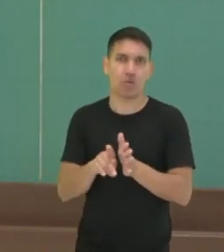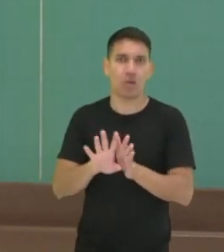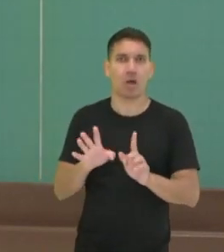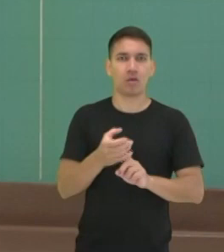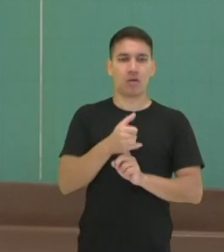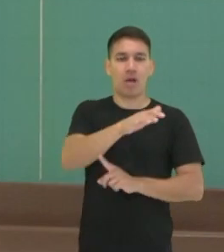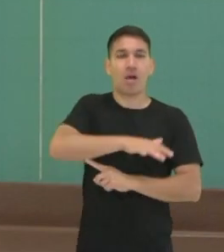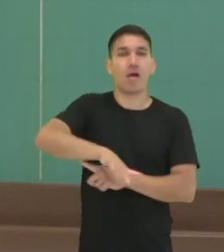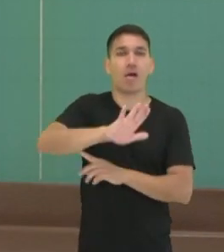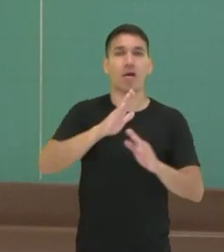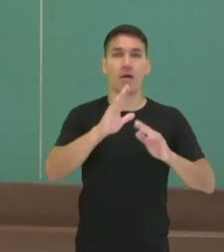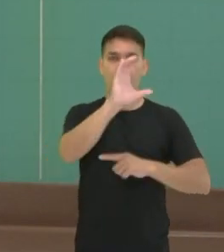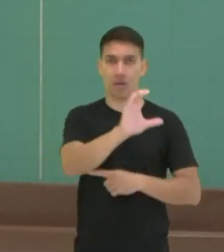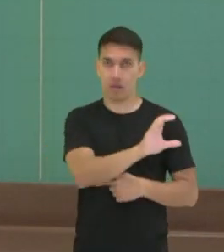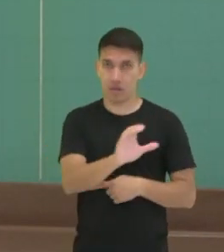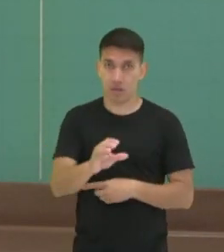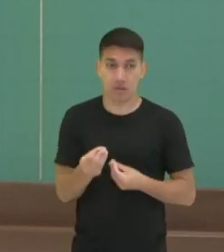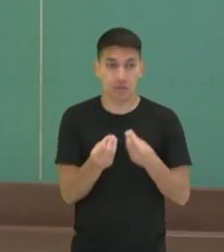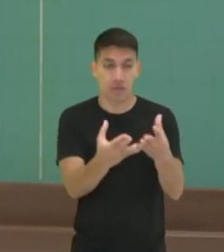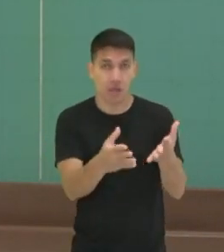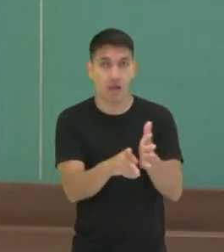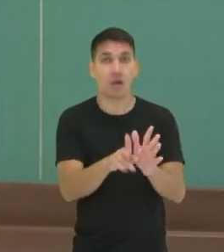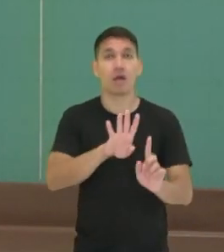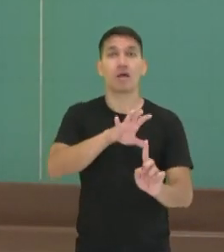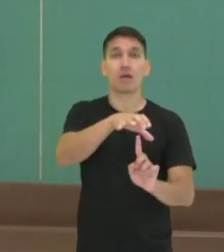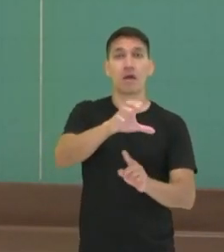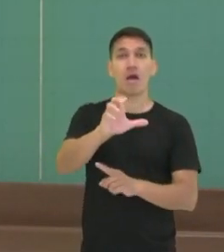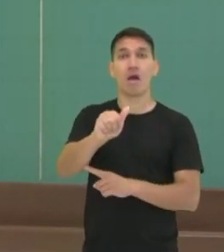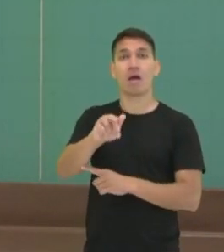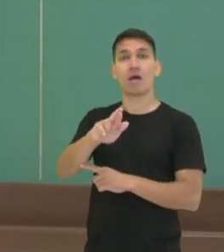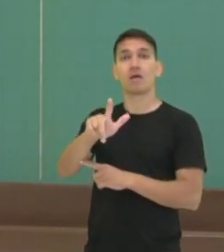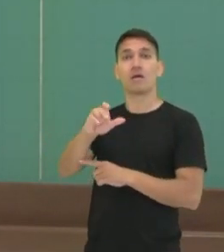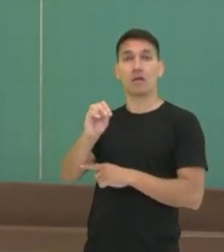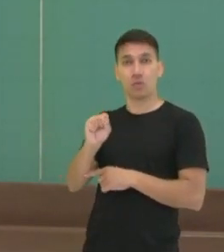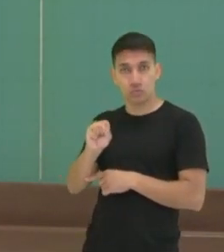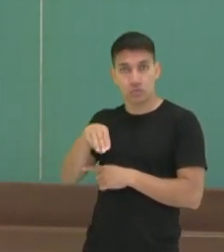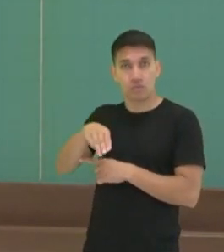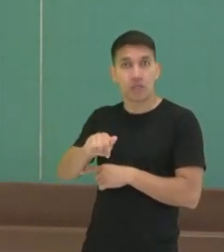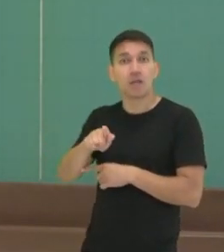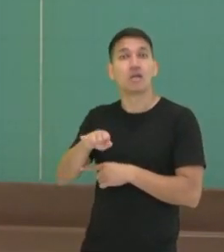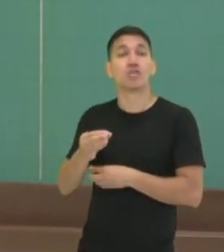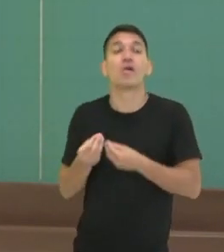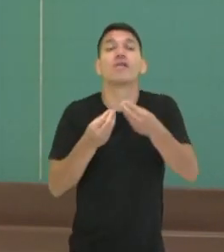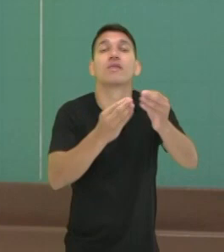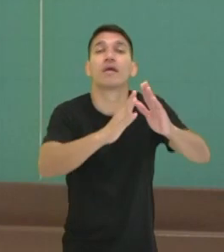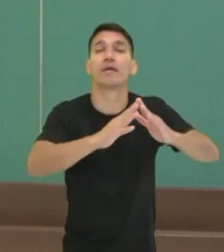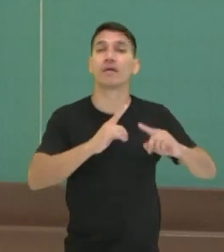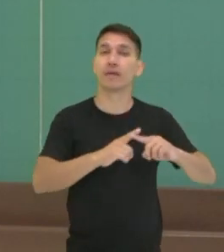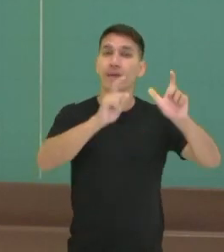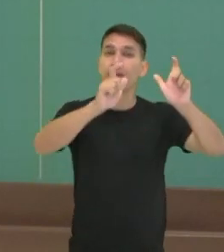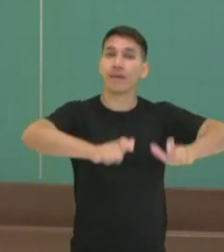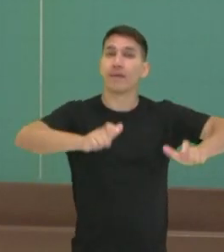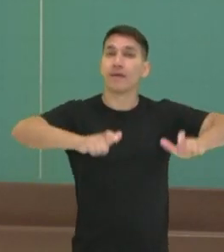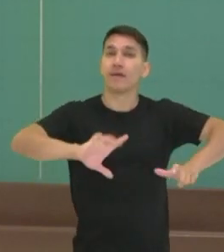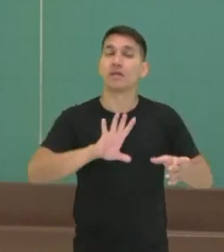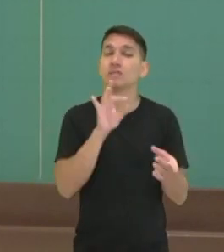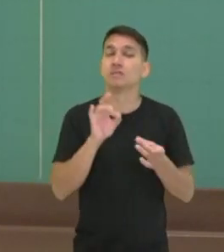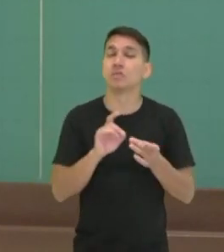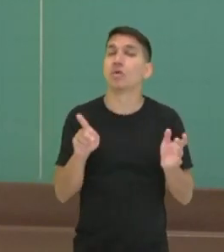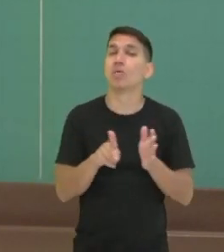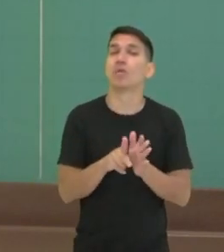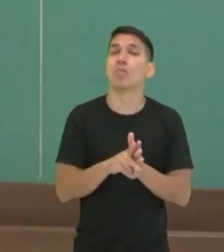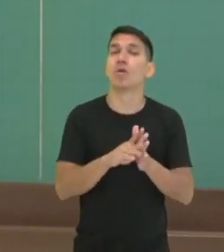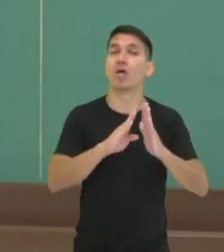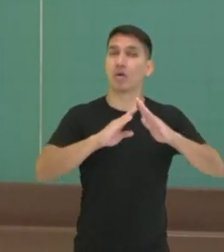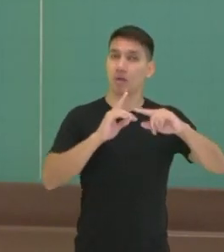Igreja Católica, foi uma doação de Carlos Magno. Carlos Magno pegou aquele terreno e deu para a igreja como local para que a igreja tivesse exclusividade